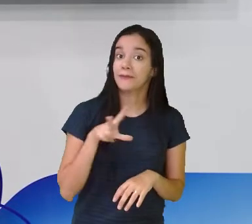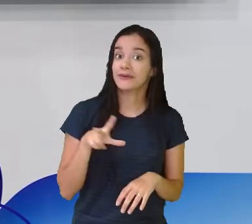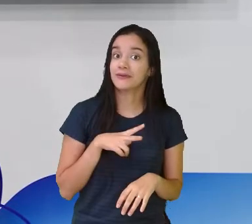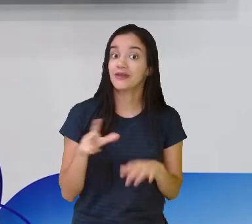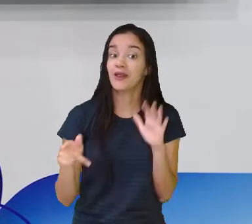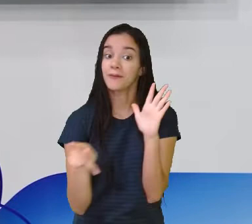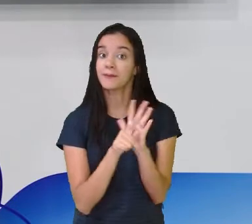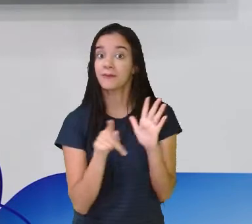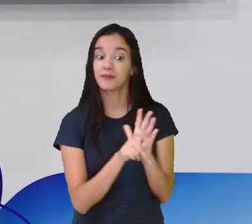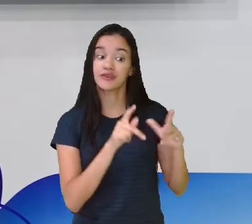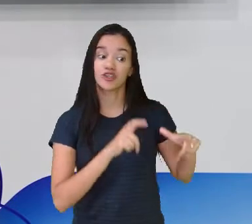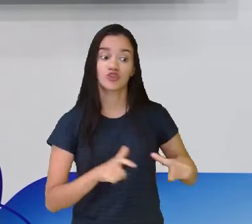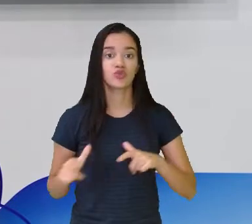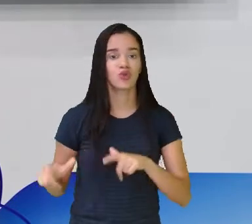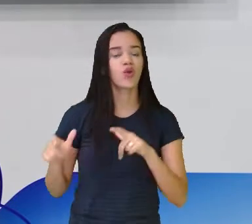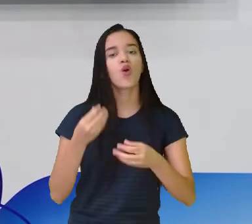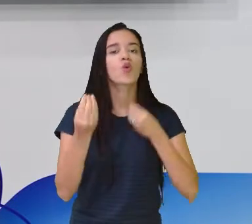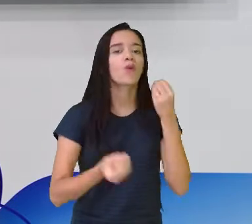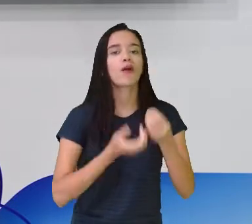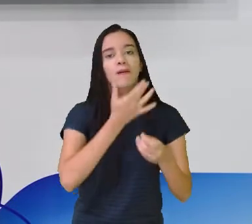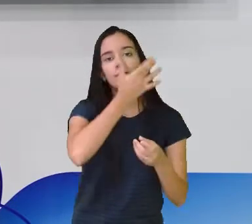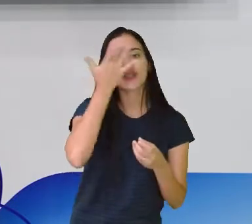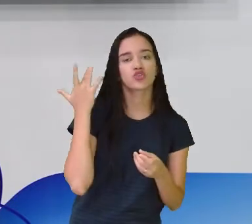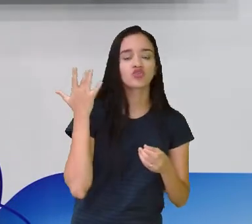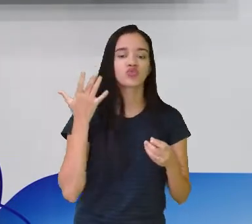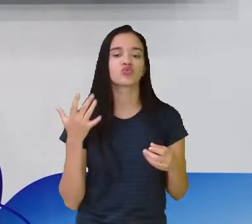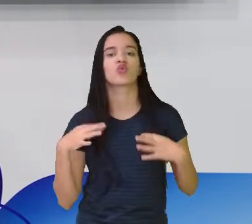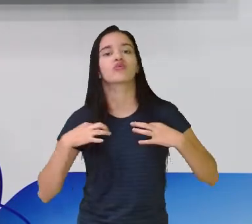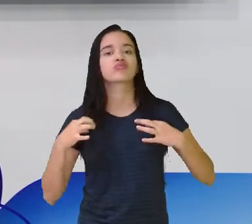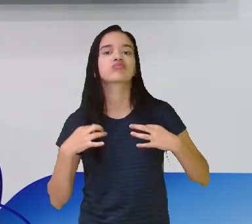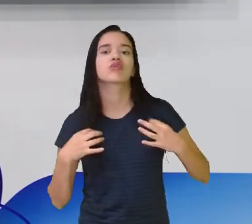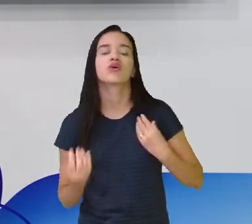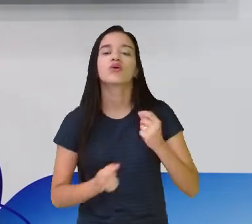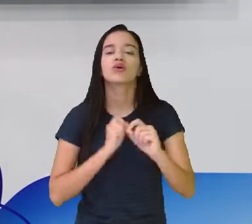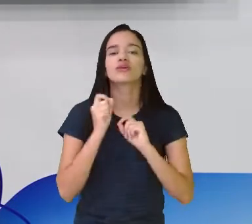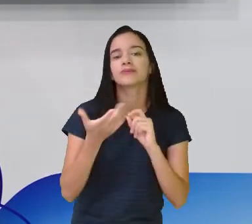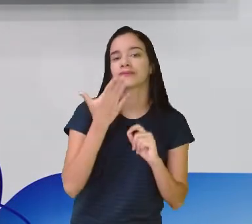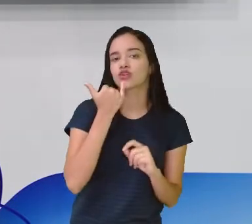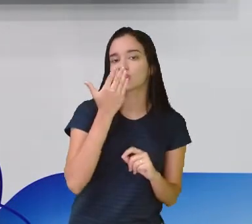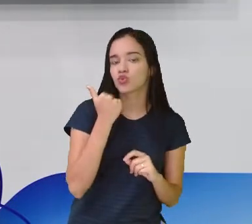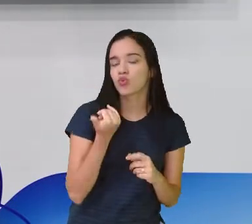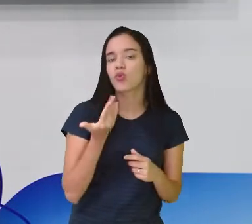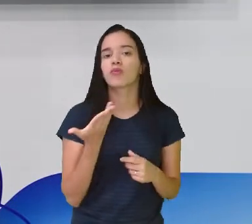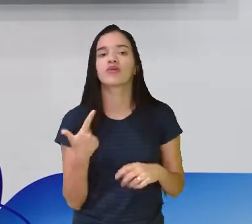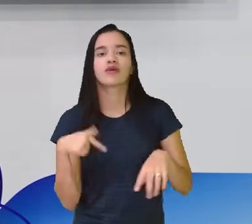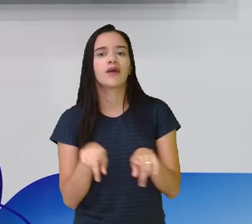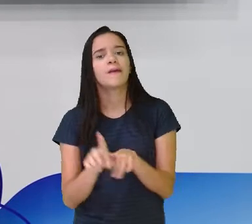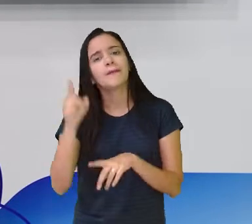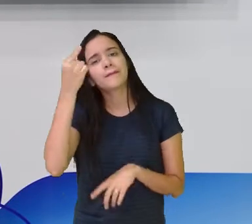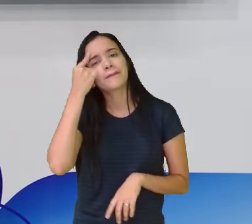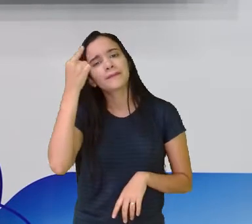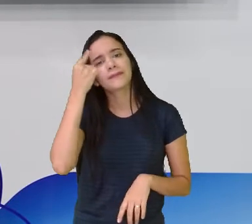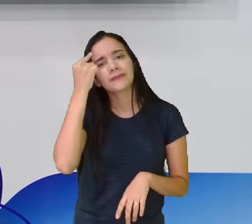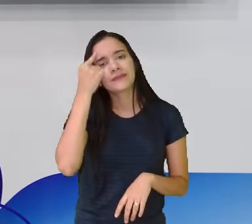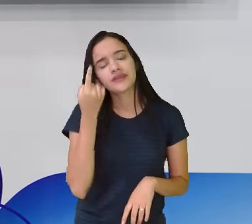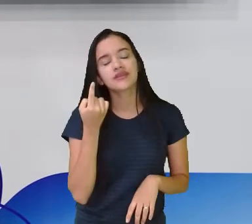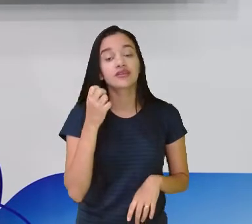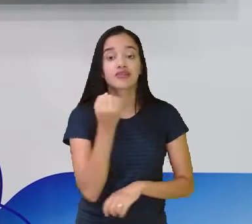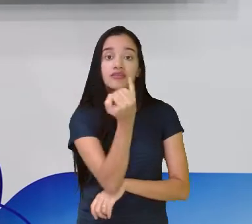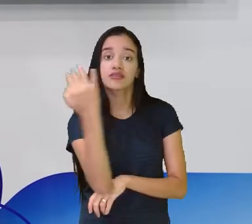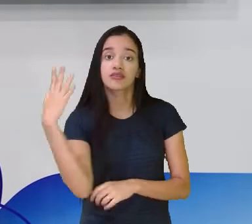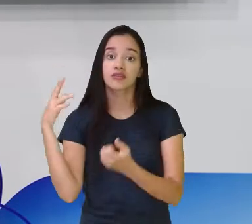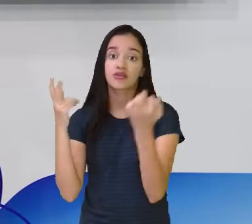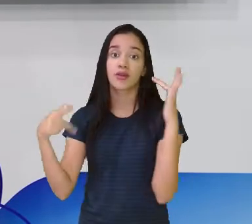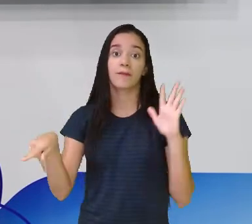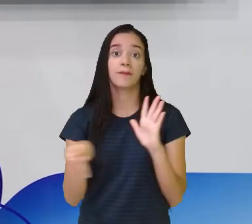particularidades desses locais, a forma como as pessoas se vestem, o que as pessoas comem. Quando a gente pensa na biodiversidade, quando a gente pensa na natureza